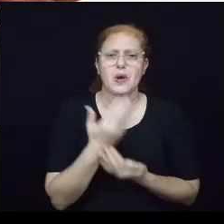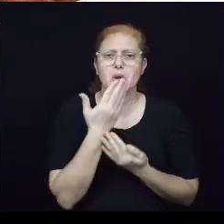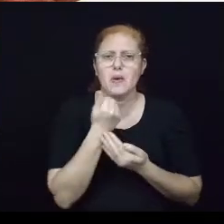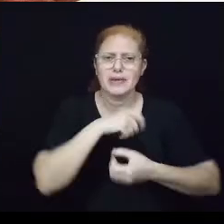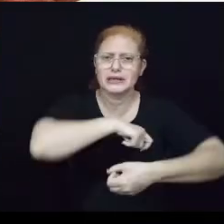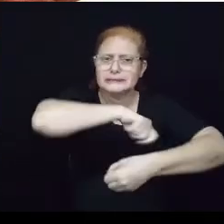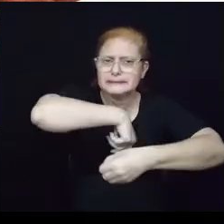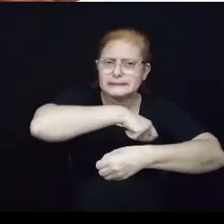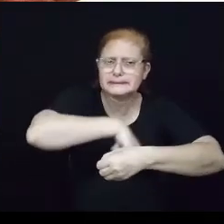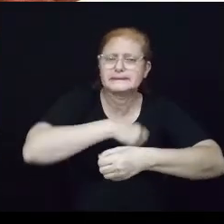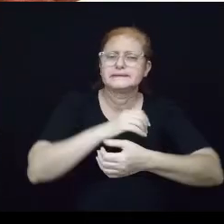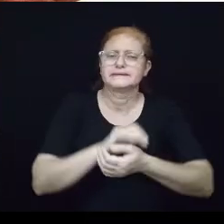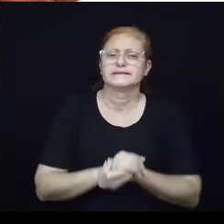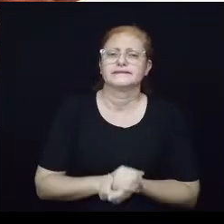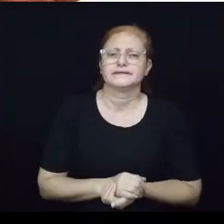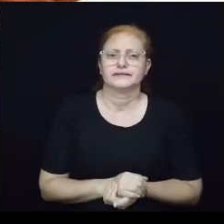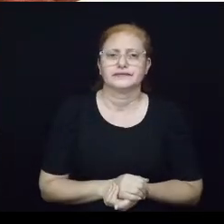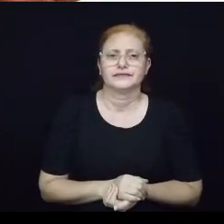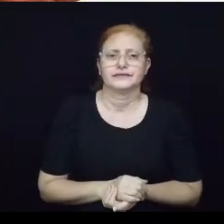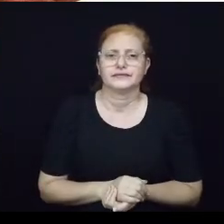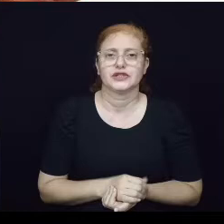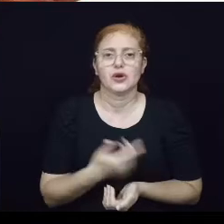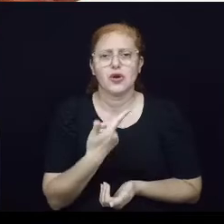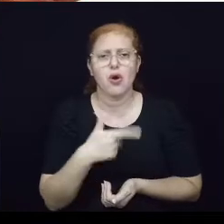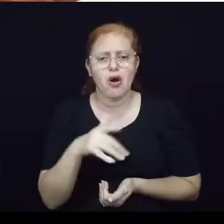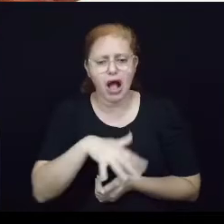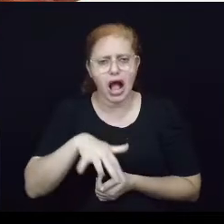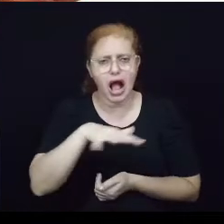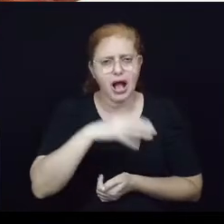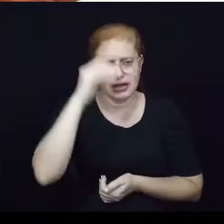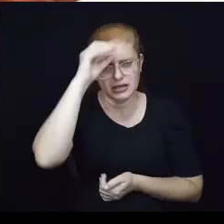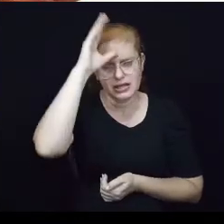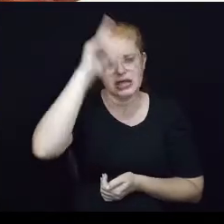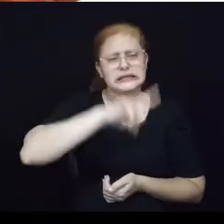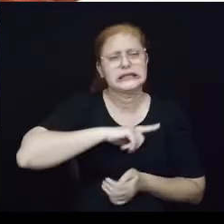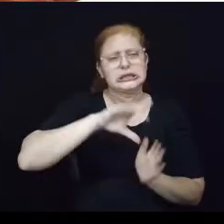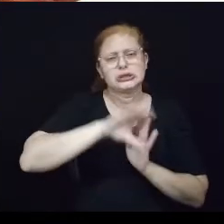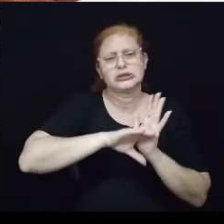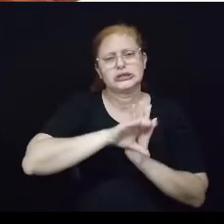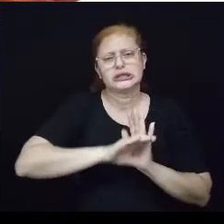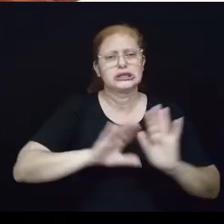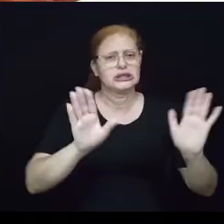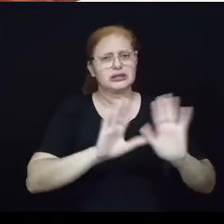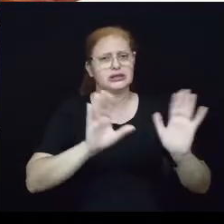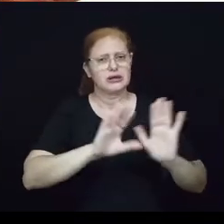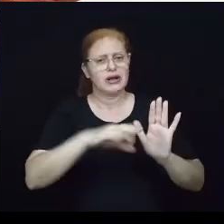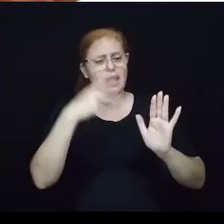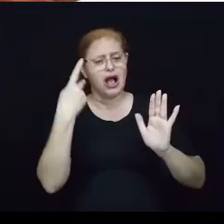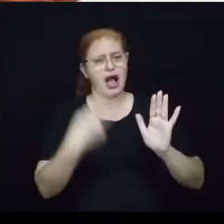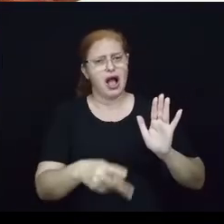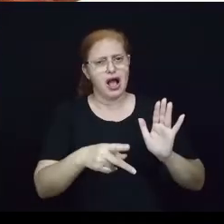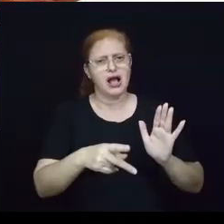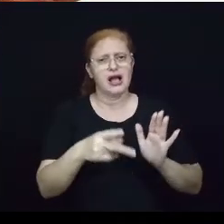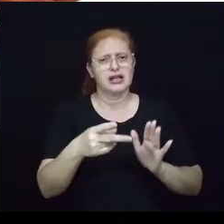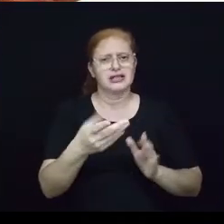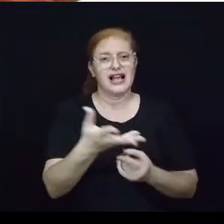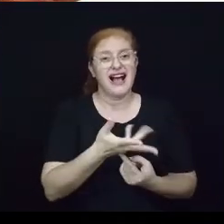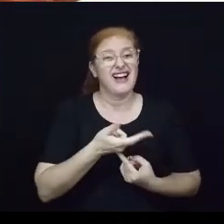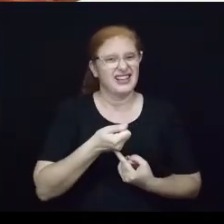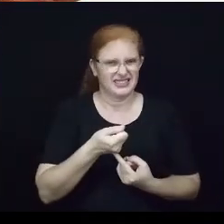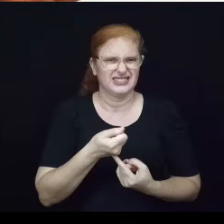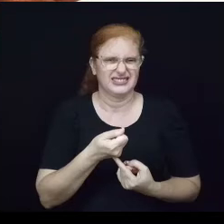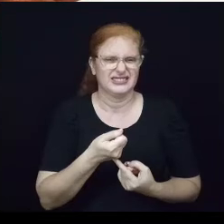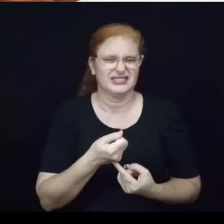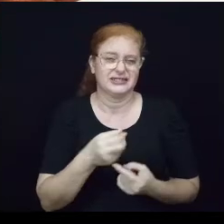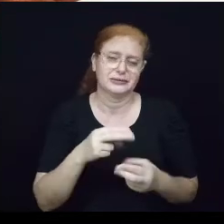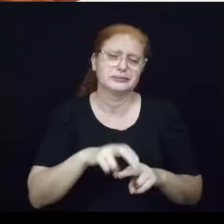gastronomia. Essa outra área de conhecimento tem conceitos que não são do nosso meio artístico, entende? Então, claro. Mais é por